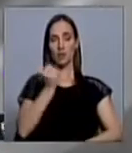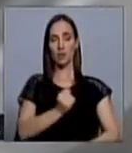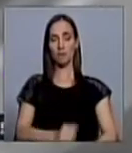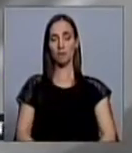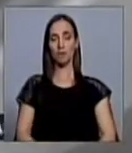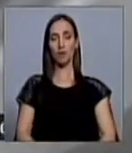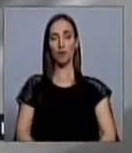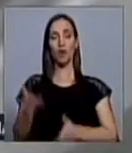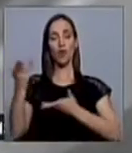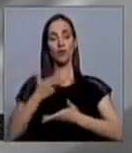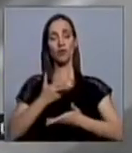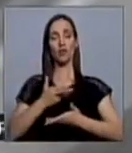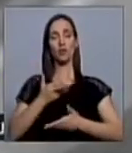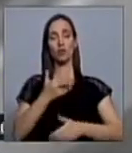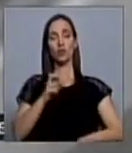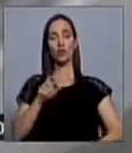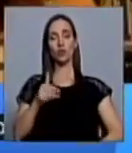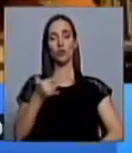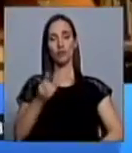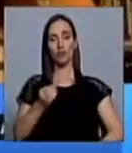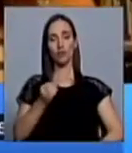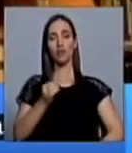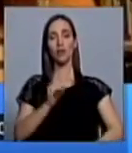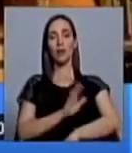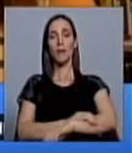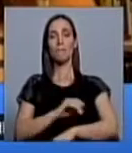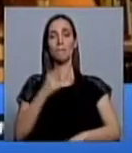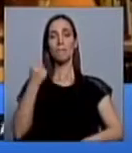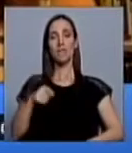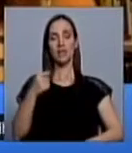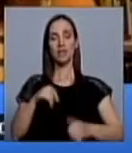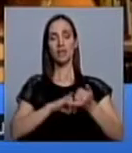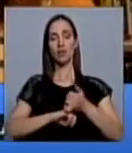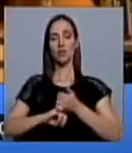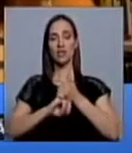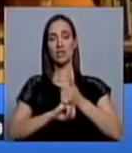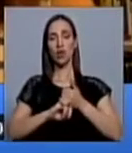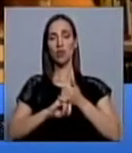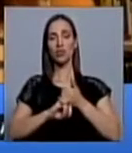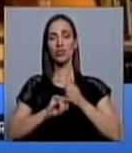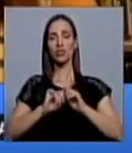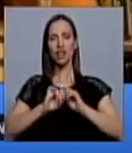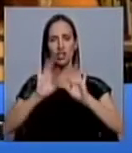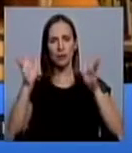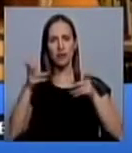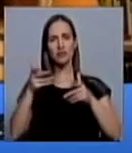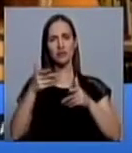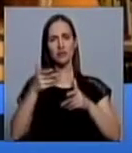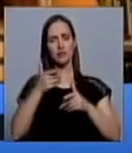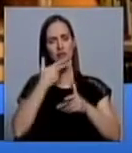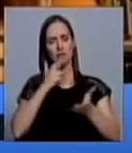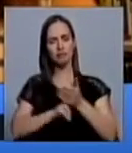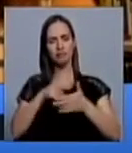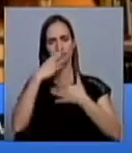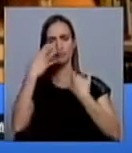É convidada neste 18/20, Susana Coroado, presidente da Associação Transparência e Integridade. Muito boa tarde.